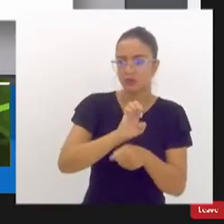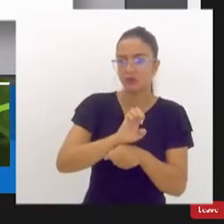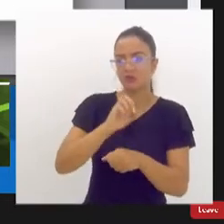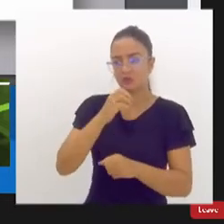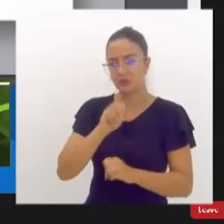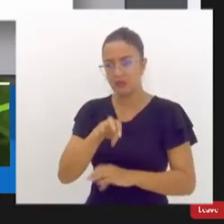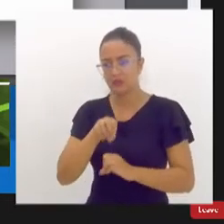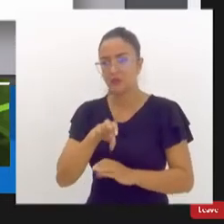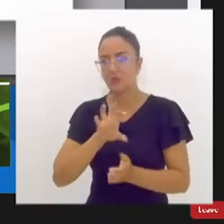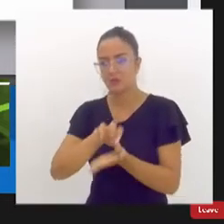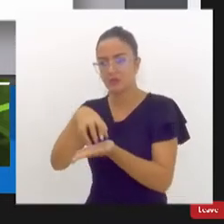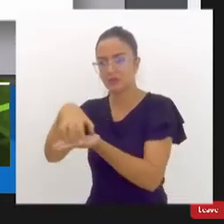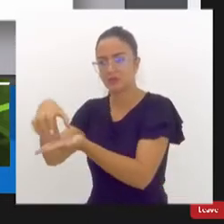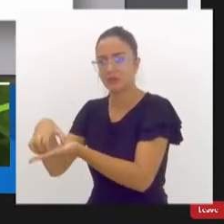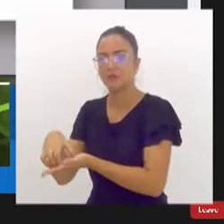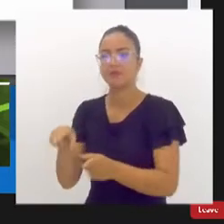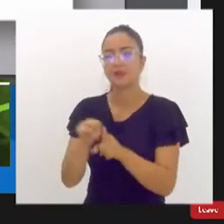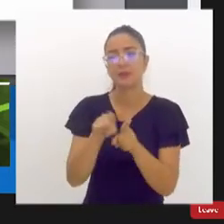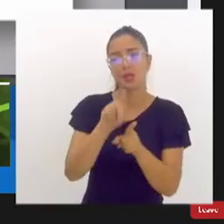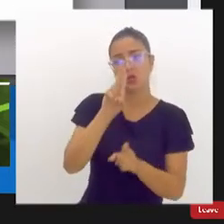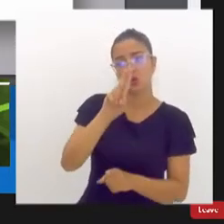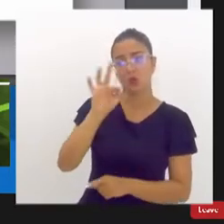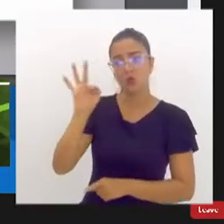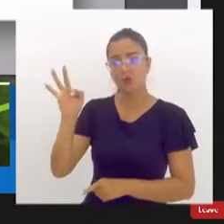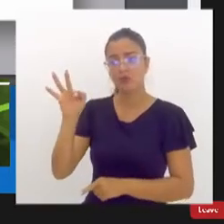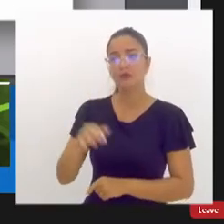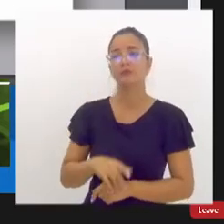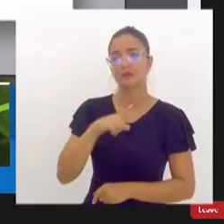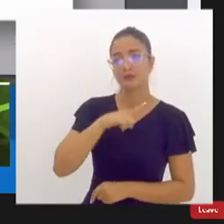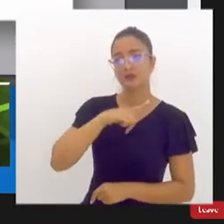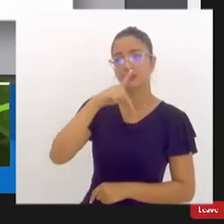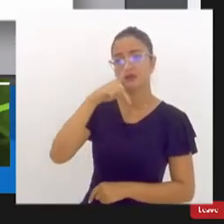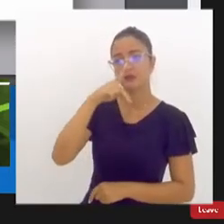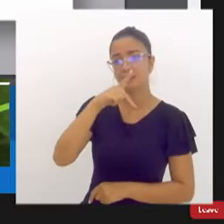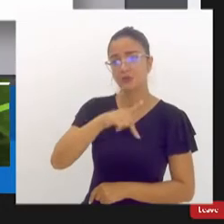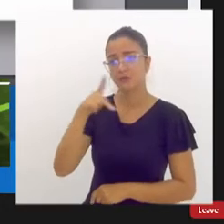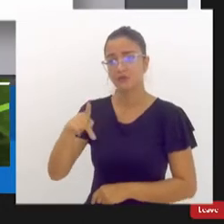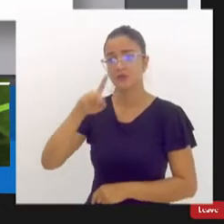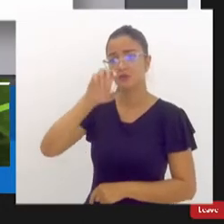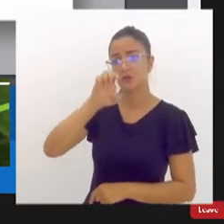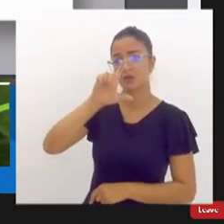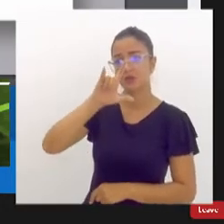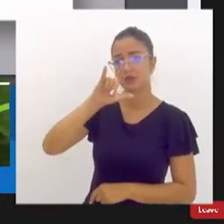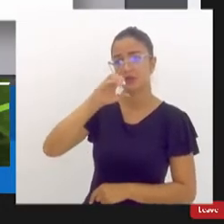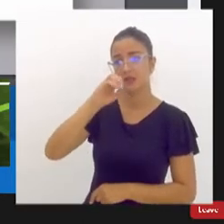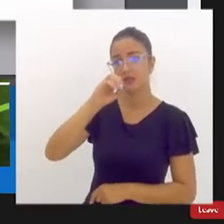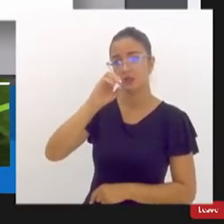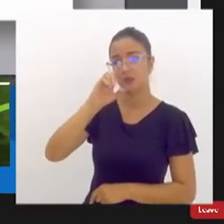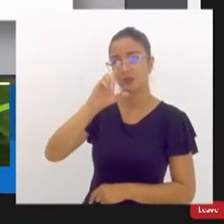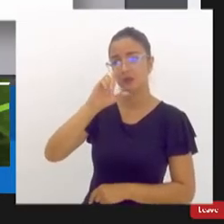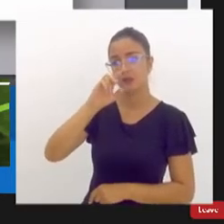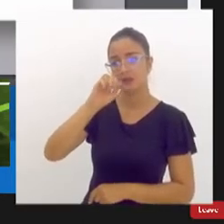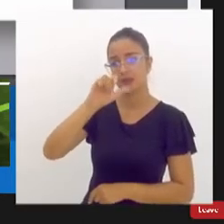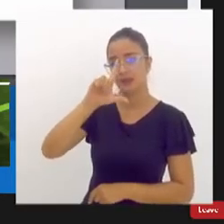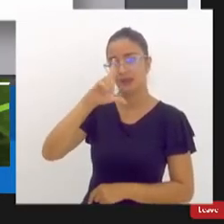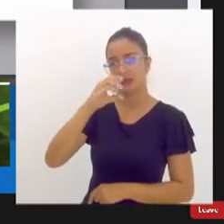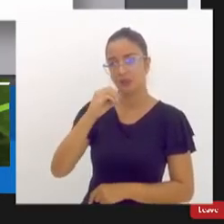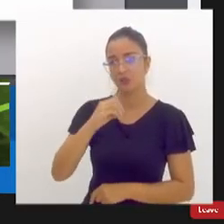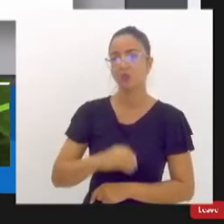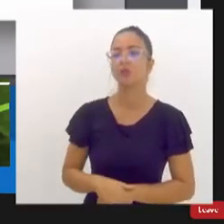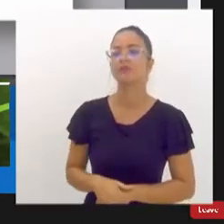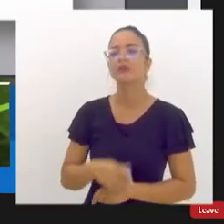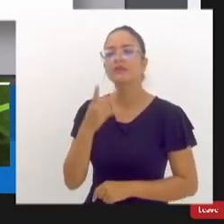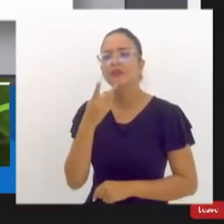A participação da UF, através do professor Leonardo Julião, Fernandes Julião, que tratou sobre a questão da educação